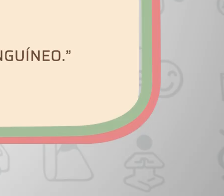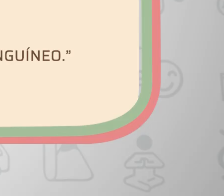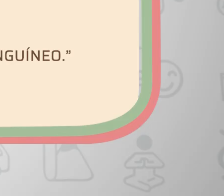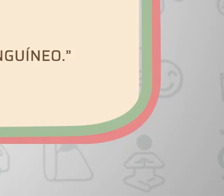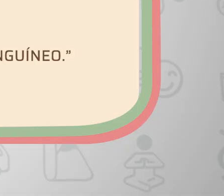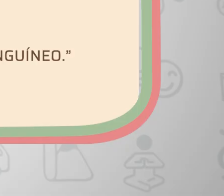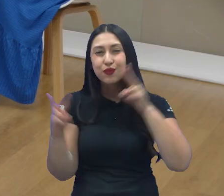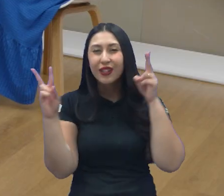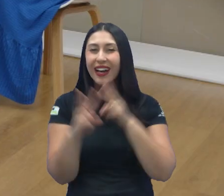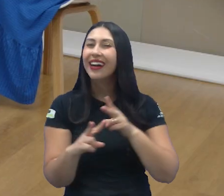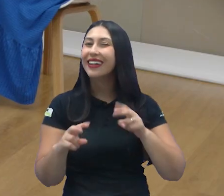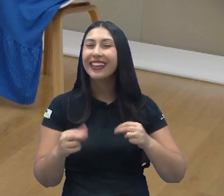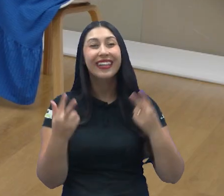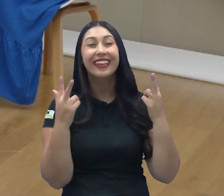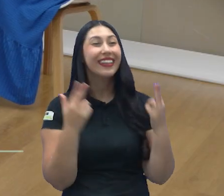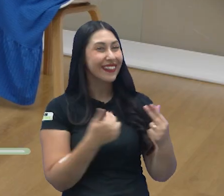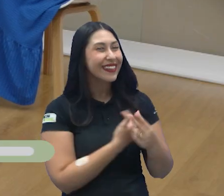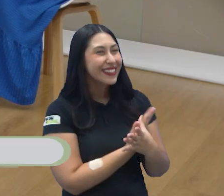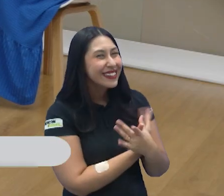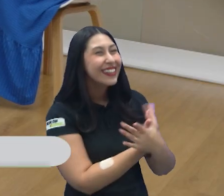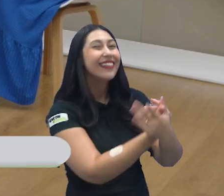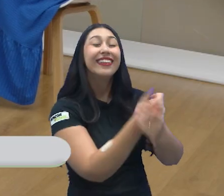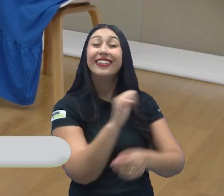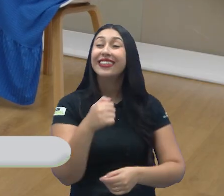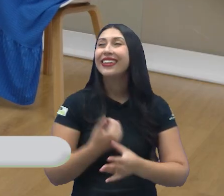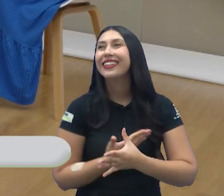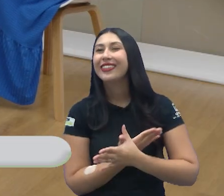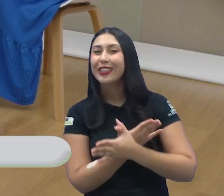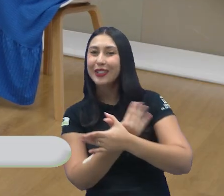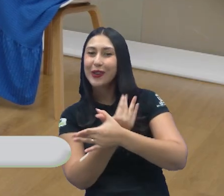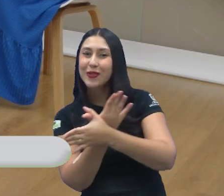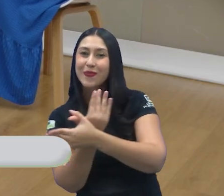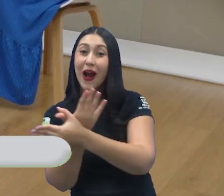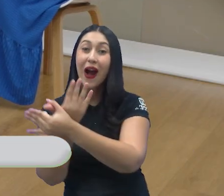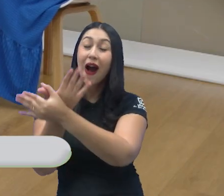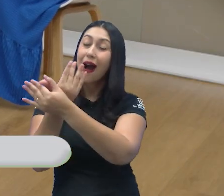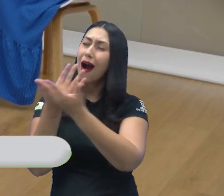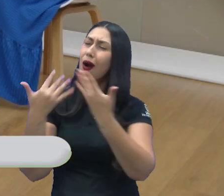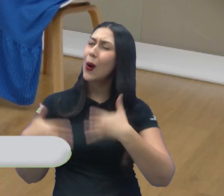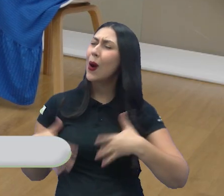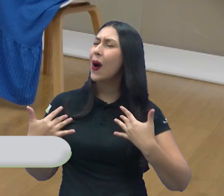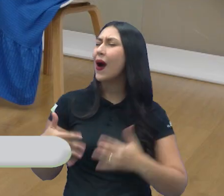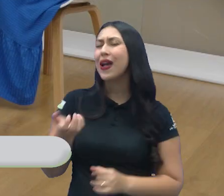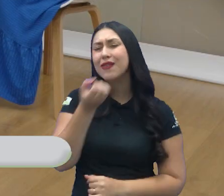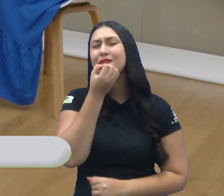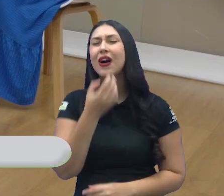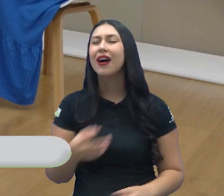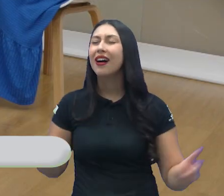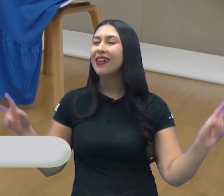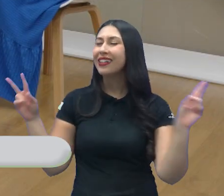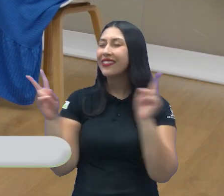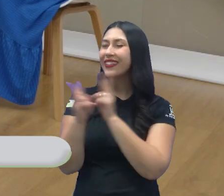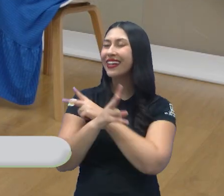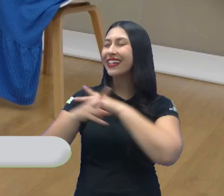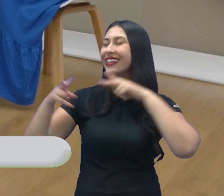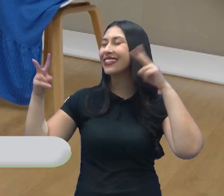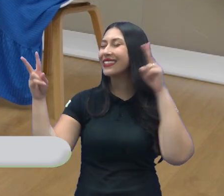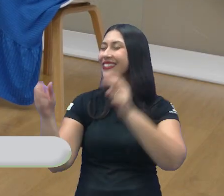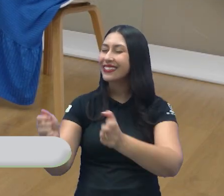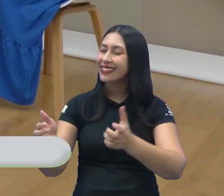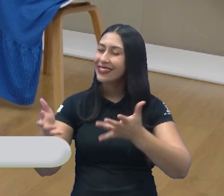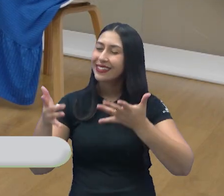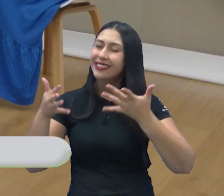É a borboleta. É a borboleta. E como é bom sentir uma brisa, não é? Nesse calor, você abre a janela